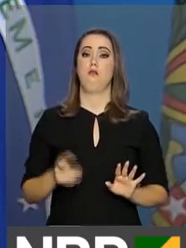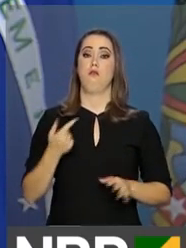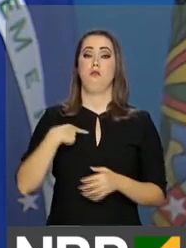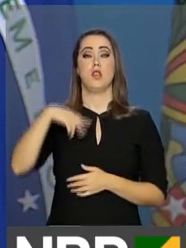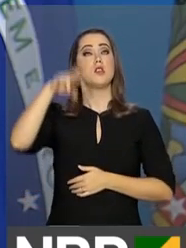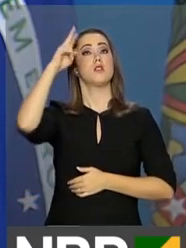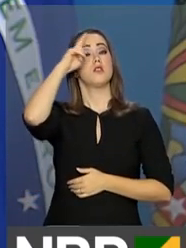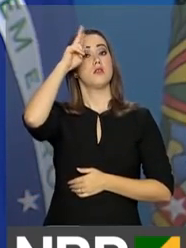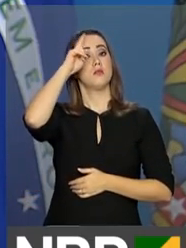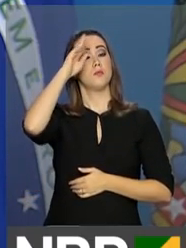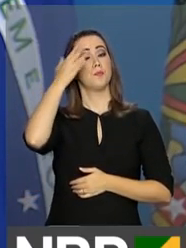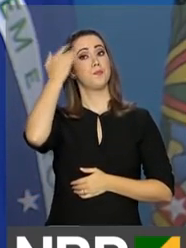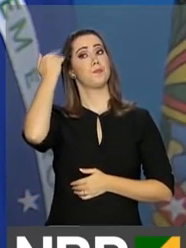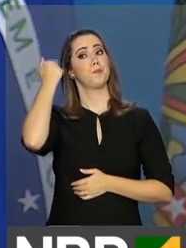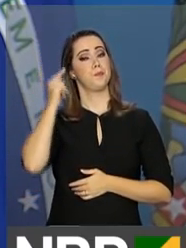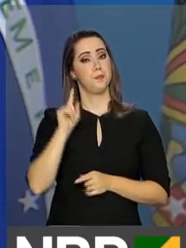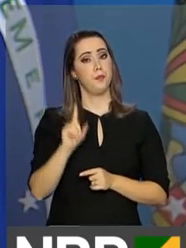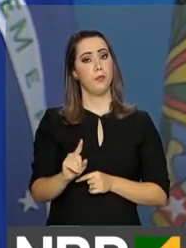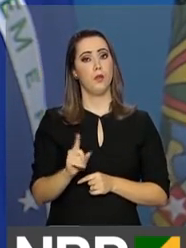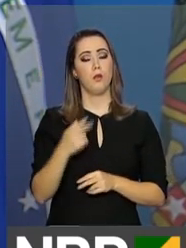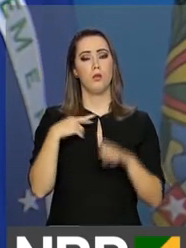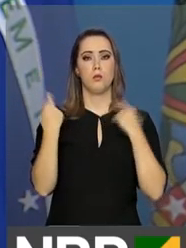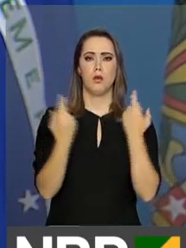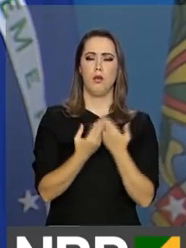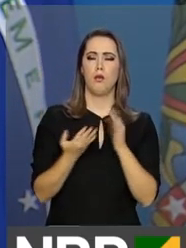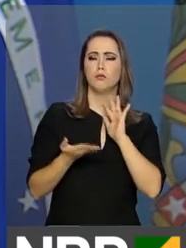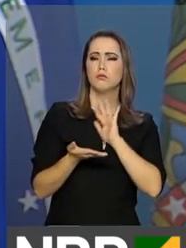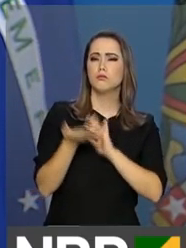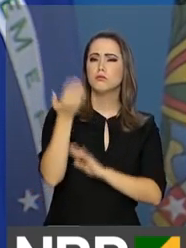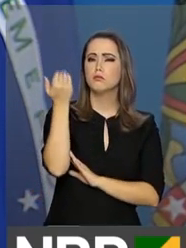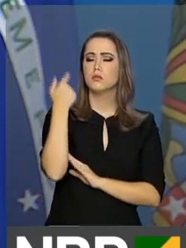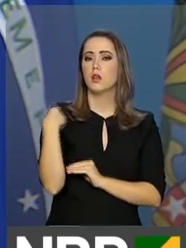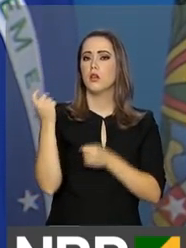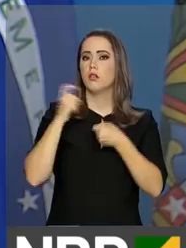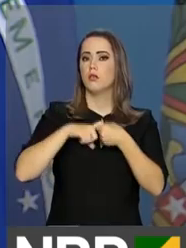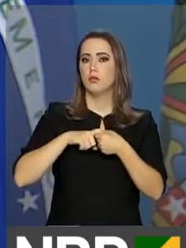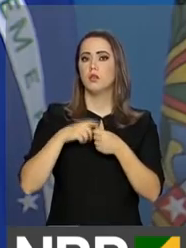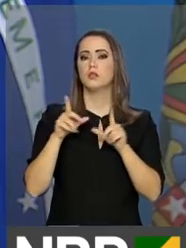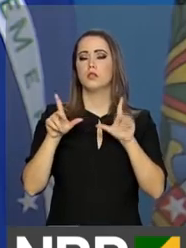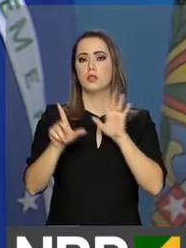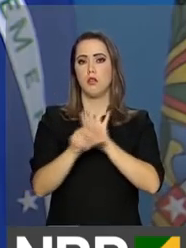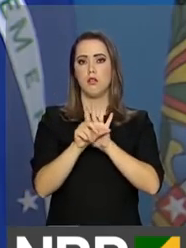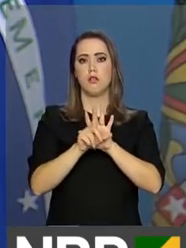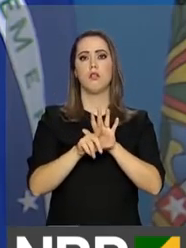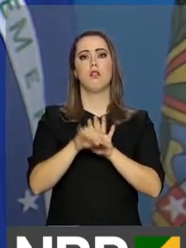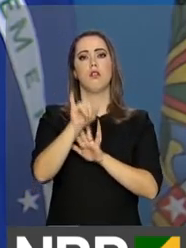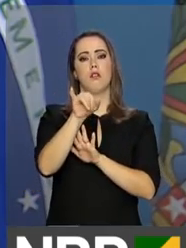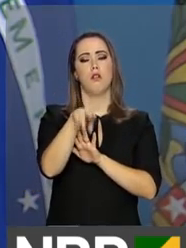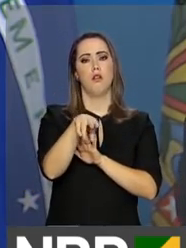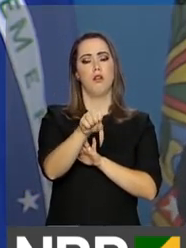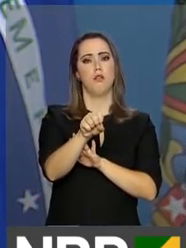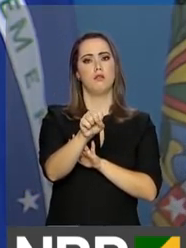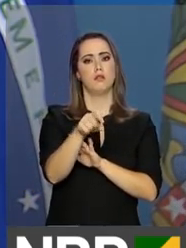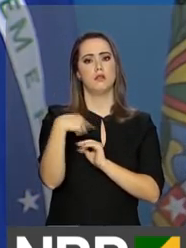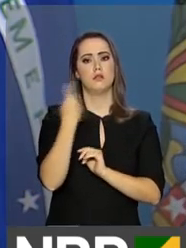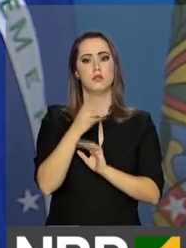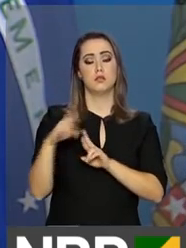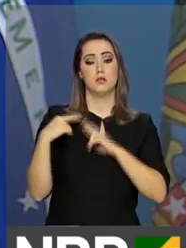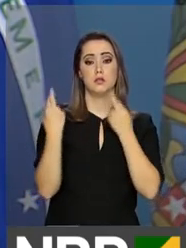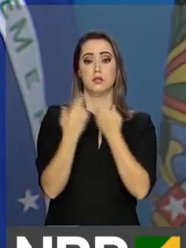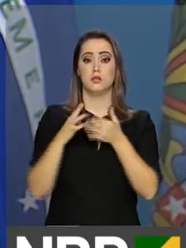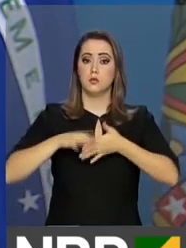recordo, numa reunião que fiz logo ao retomarmos o tema da Previdência Social, quando reunimos os